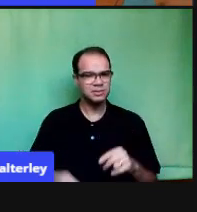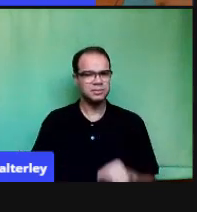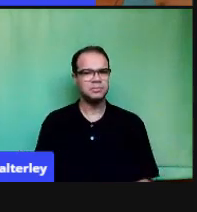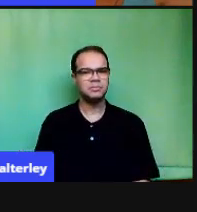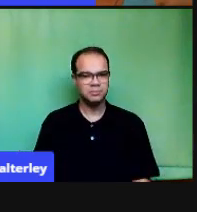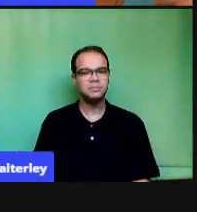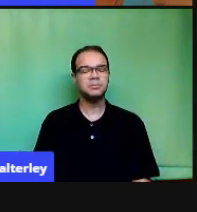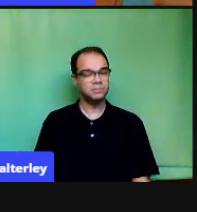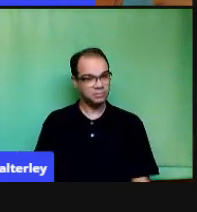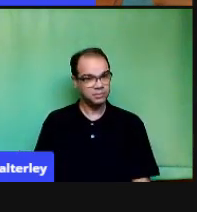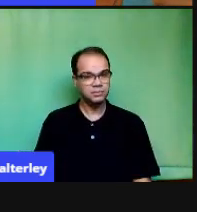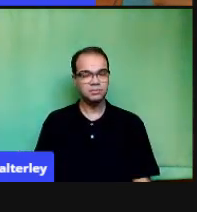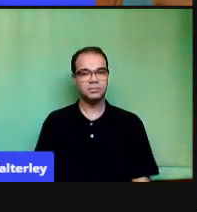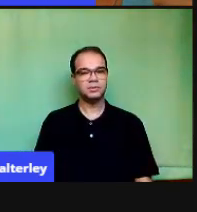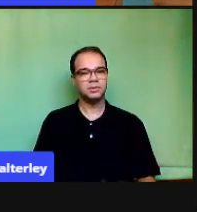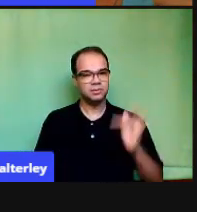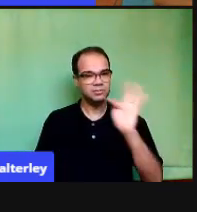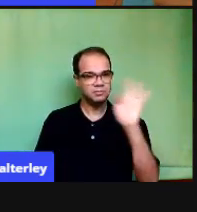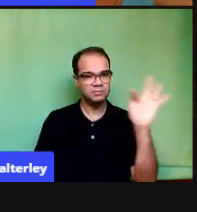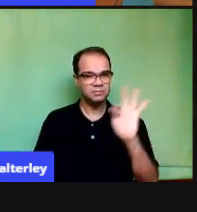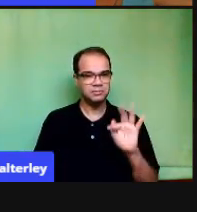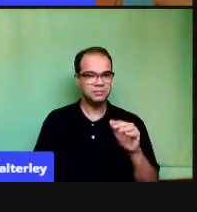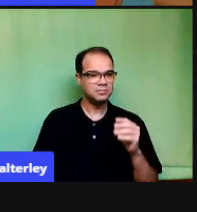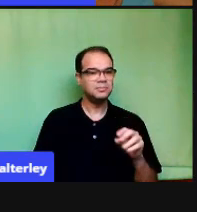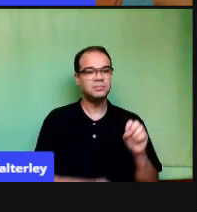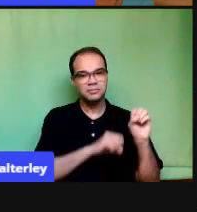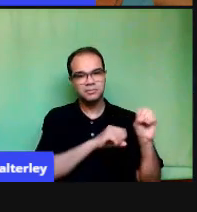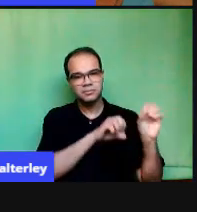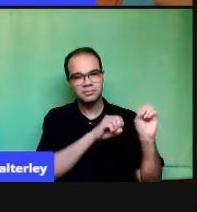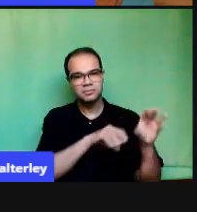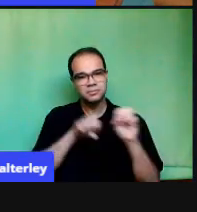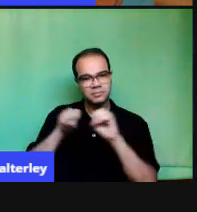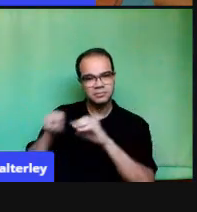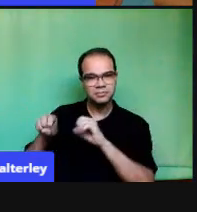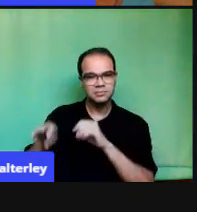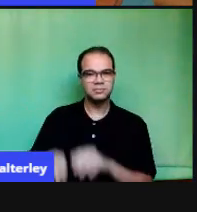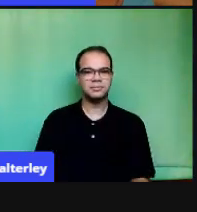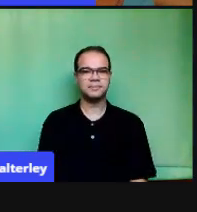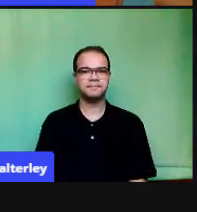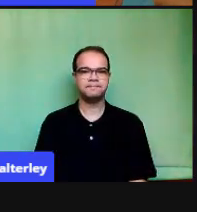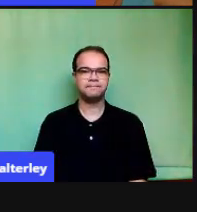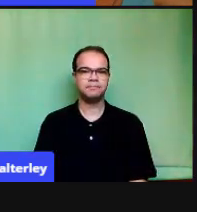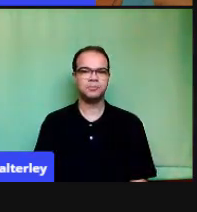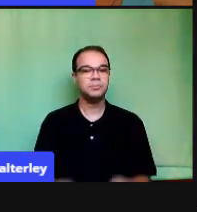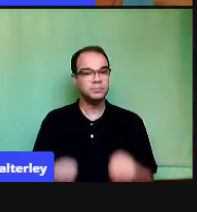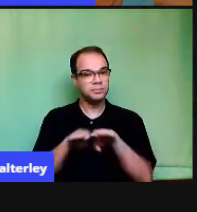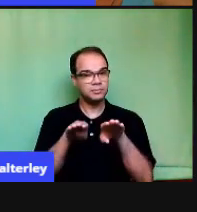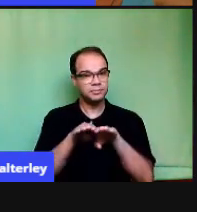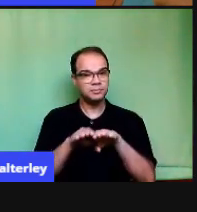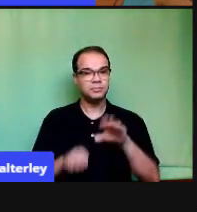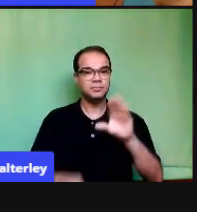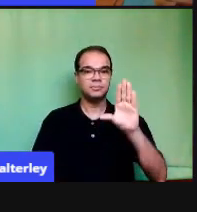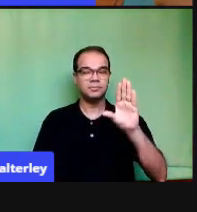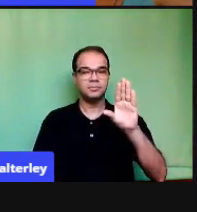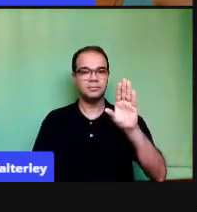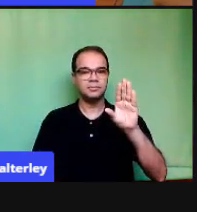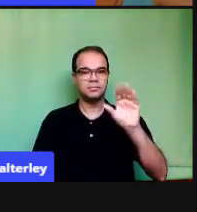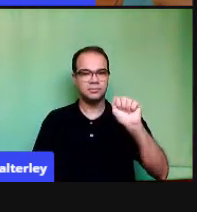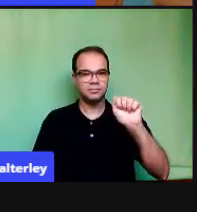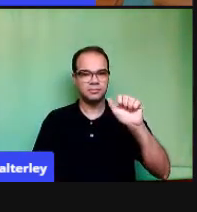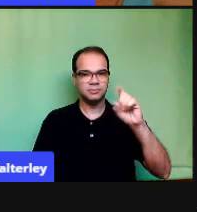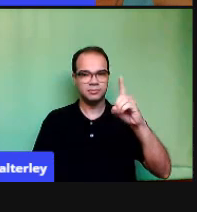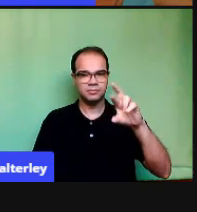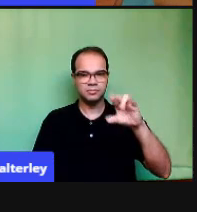a professora Adriana e o professor Paulo. A professora Adriana é bióloga, doutora na área